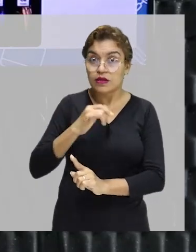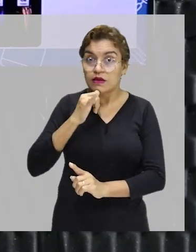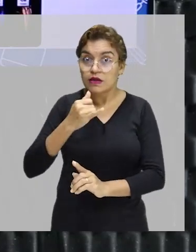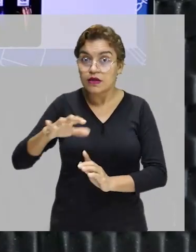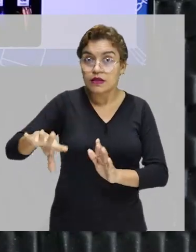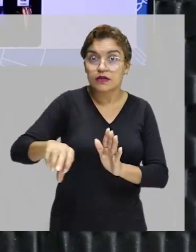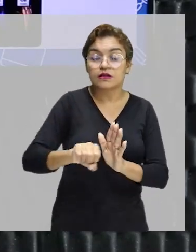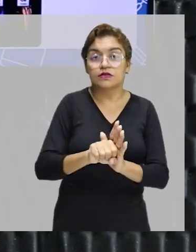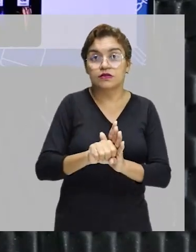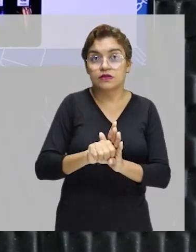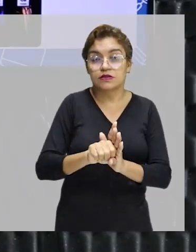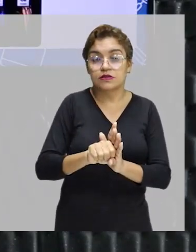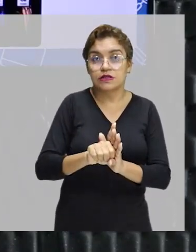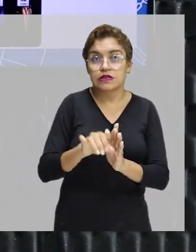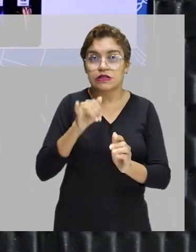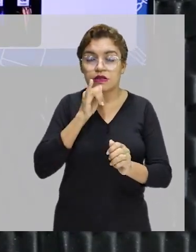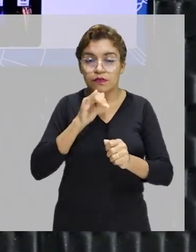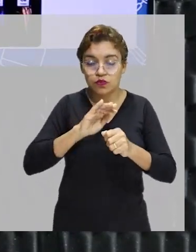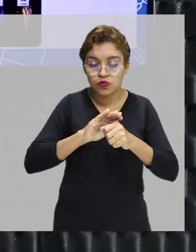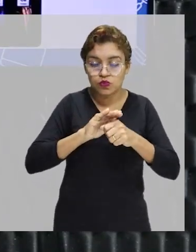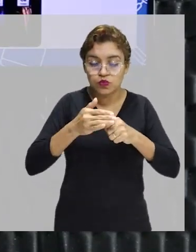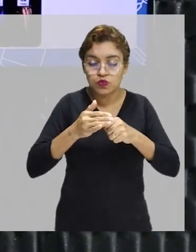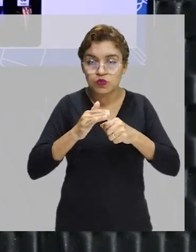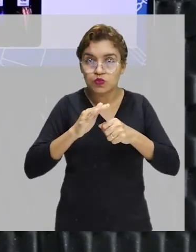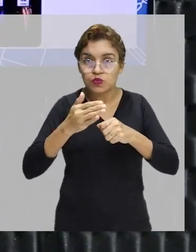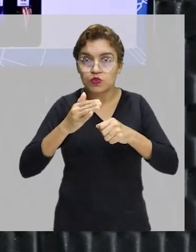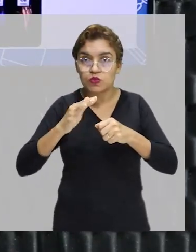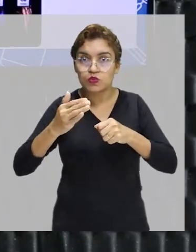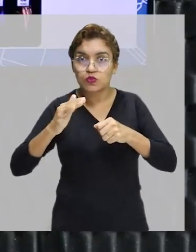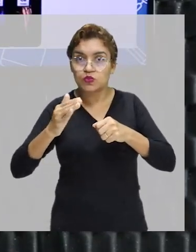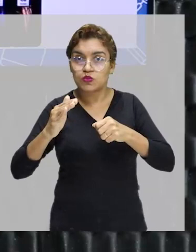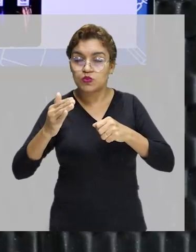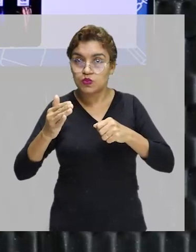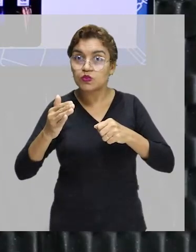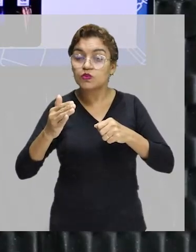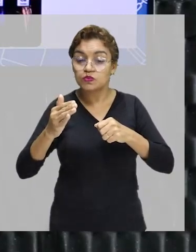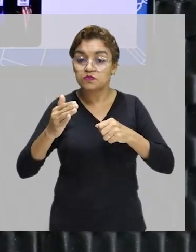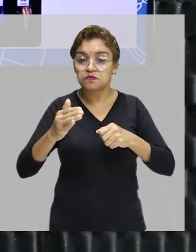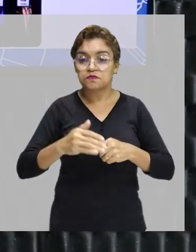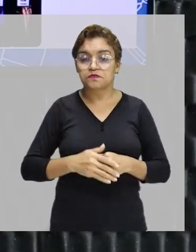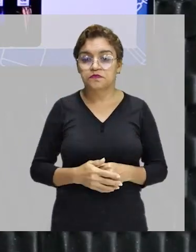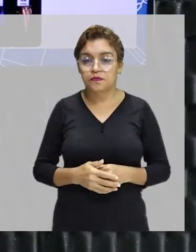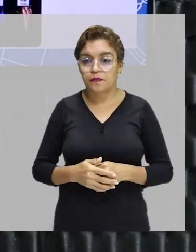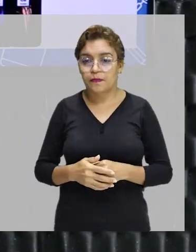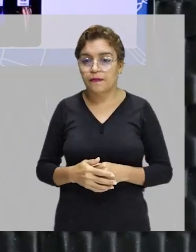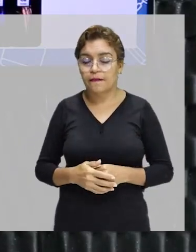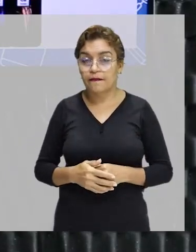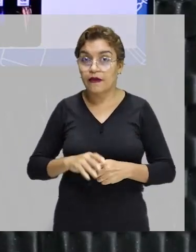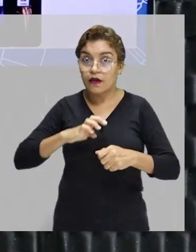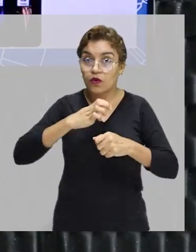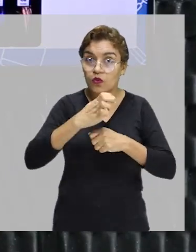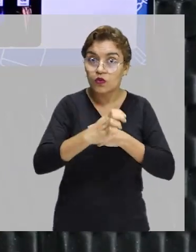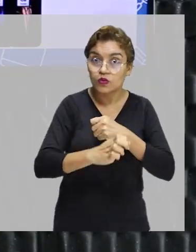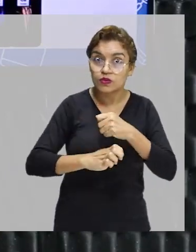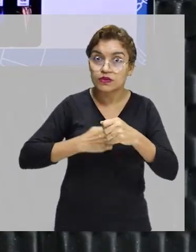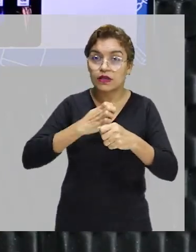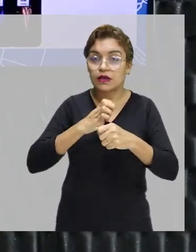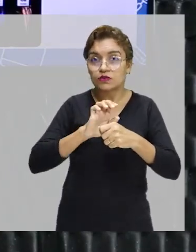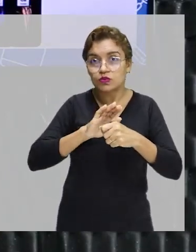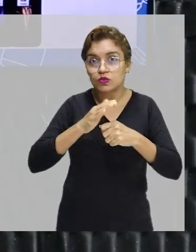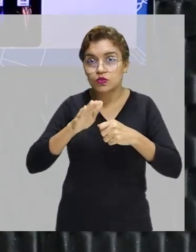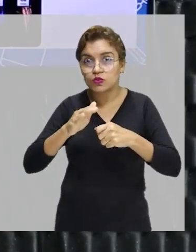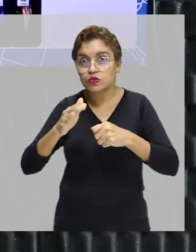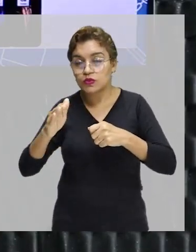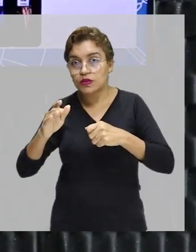vão para níveis maiores, níveis superiores. Quando os mesmos elétrons retornam à